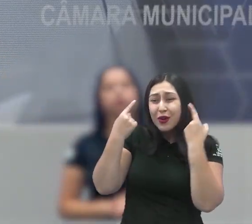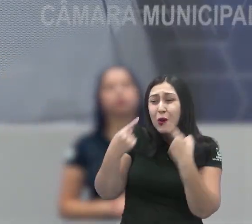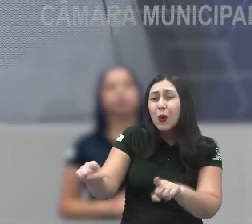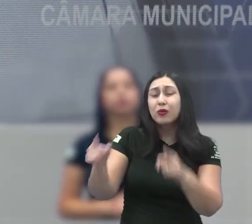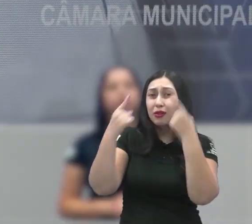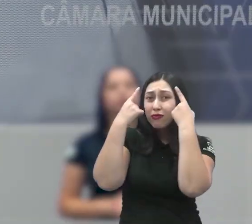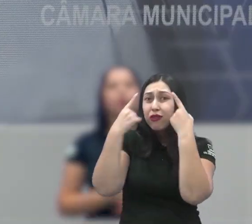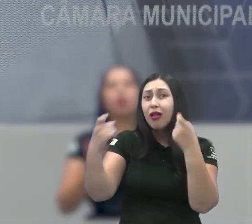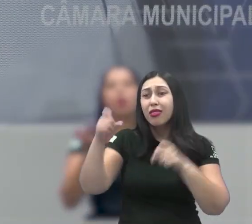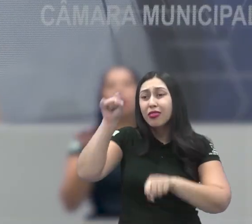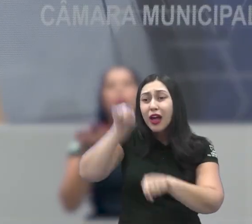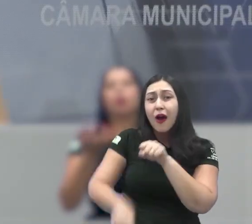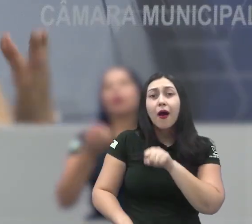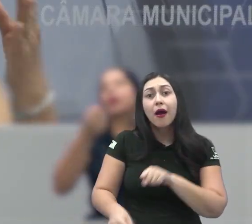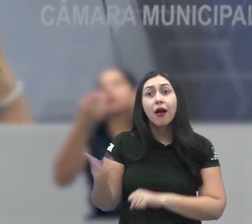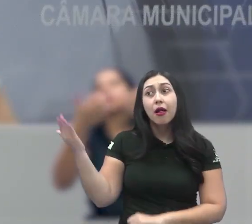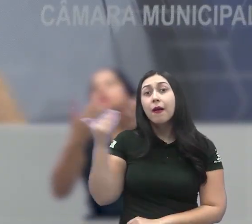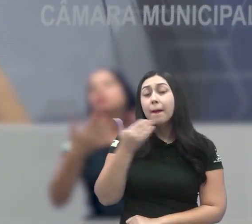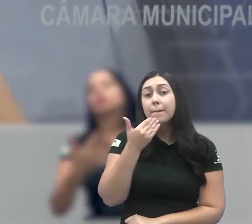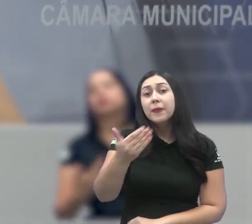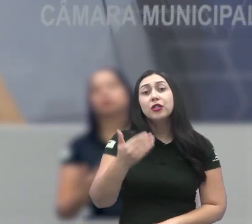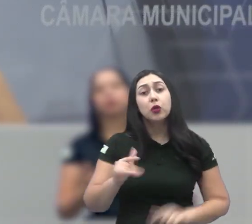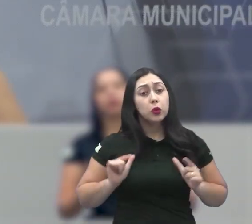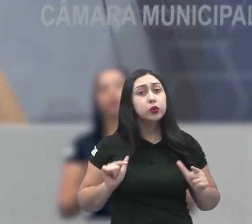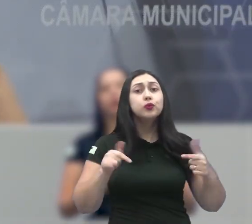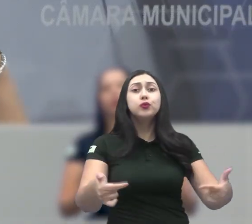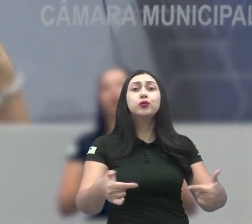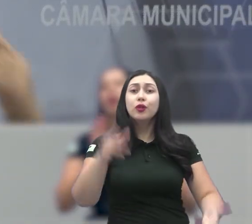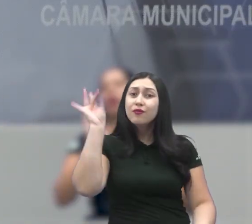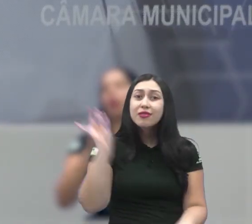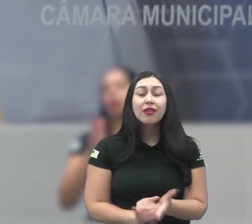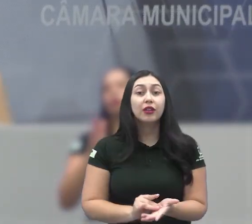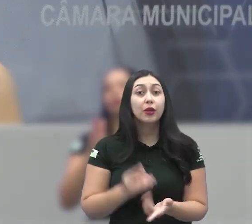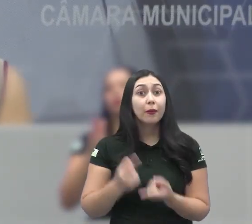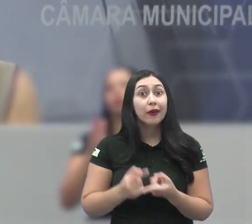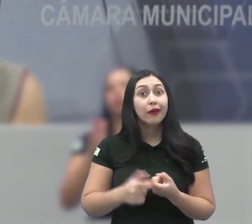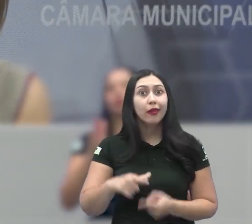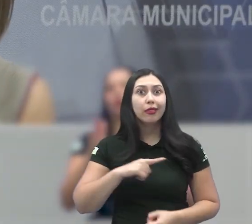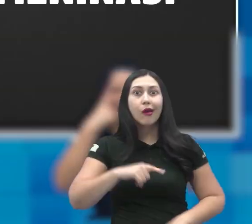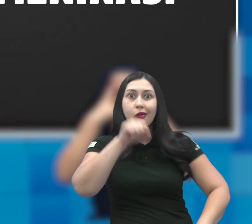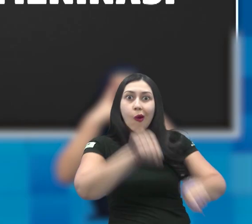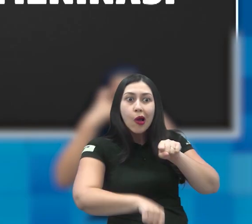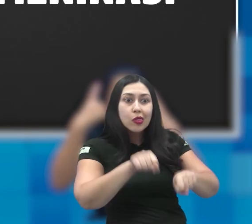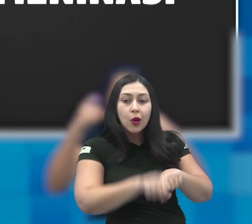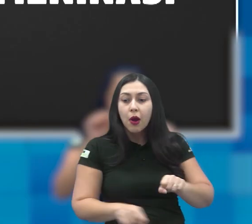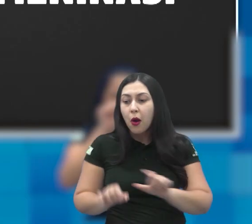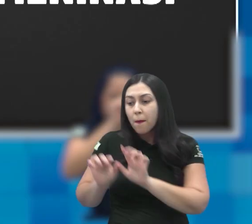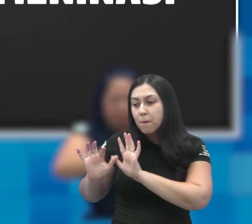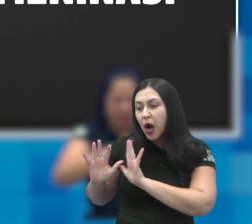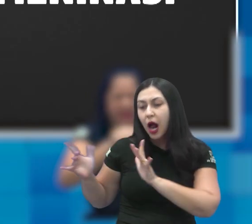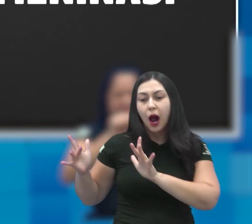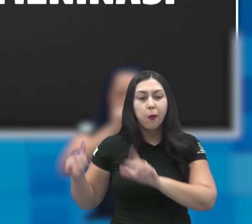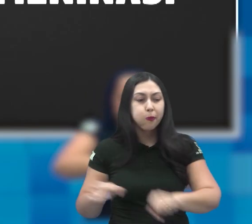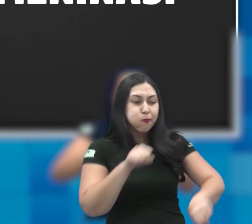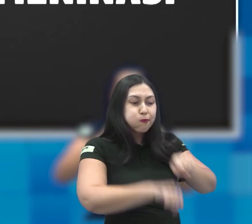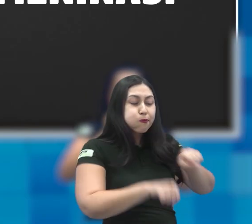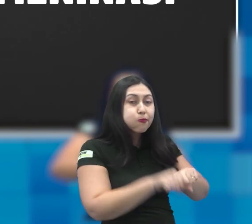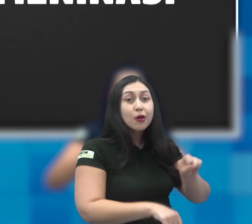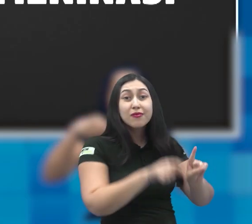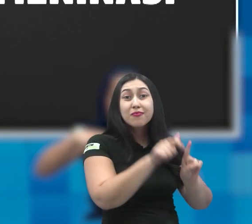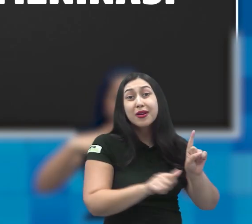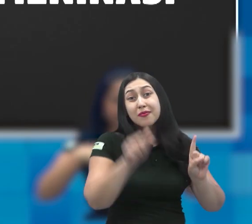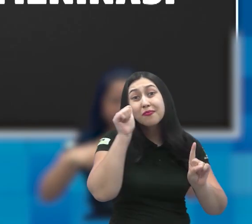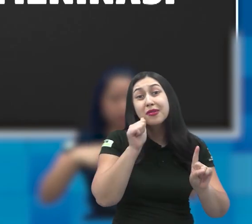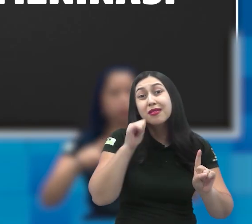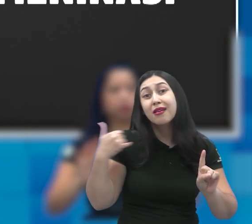violência sexual, a vereadora Amélia Naomi exigiu medidas efetivas das autoridades após um caso de estupro coletivo